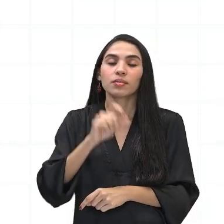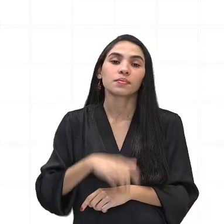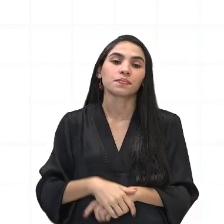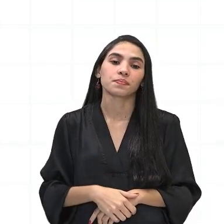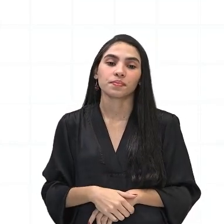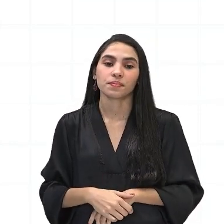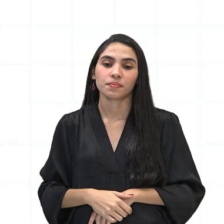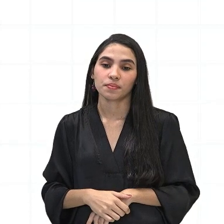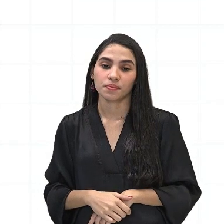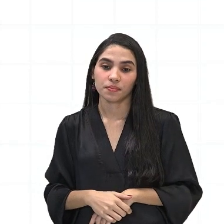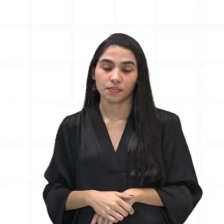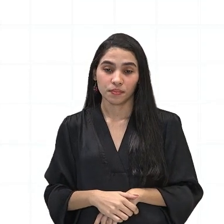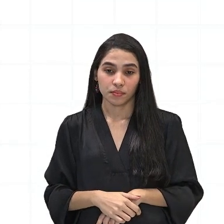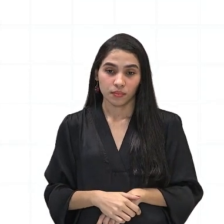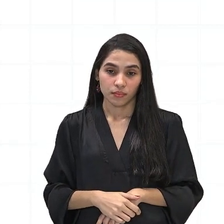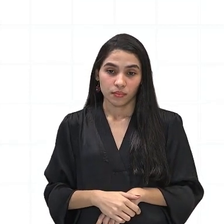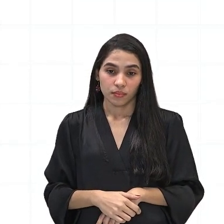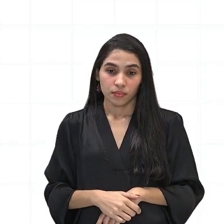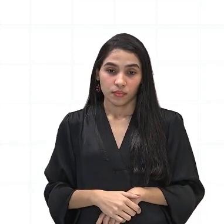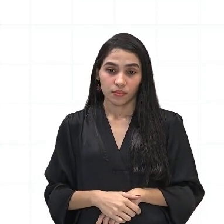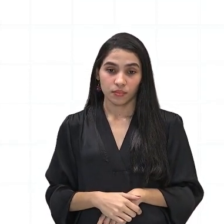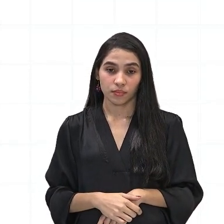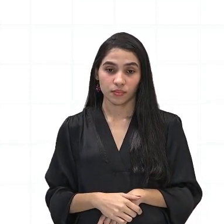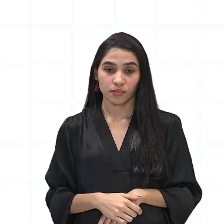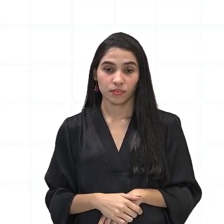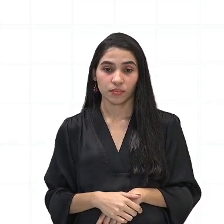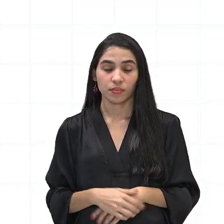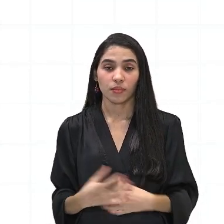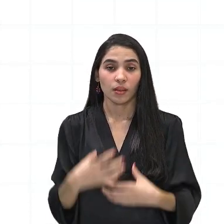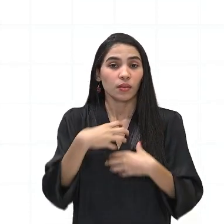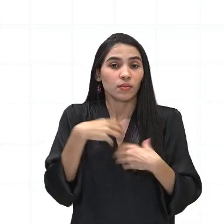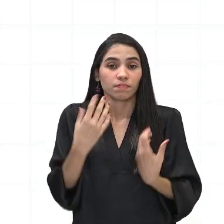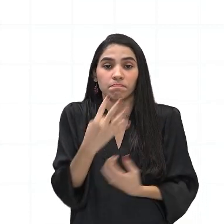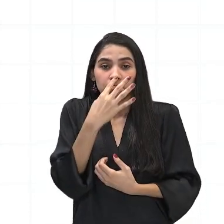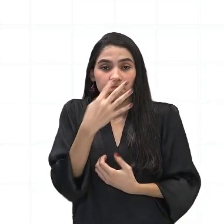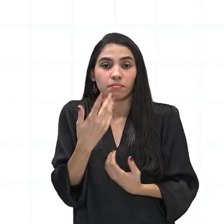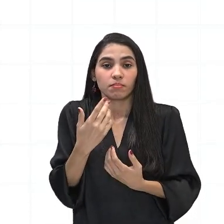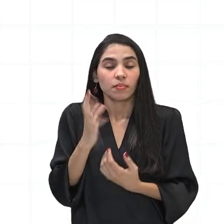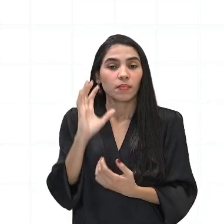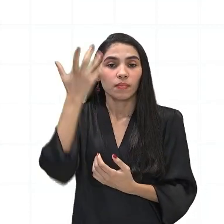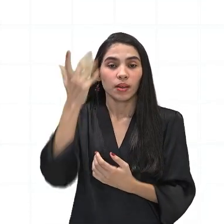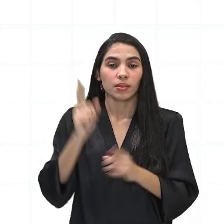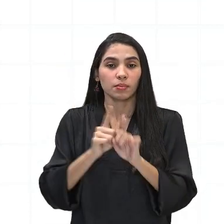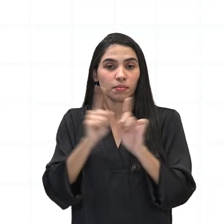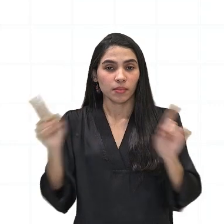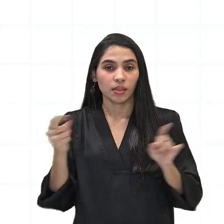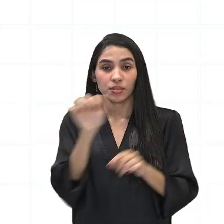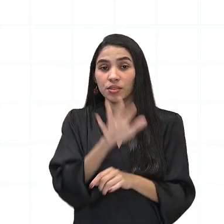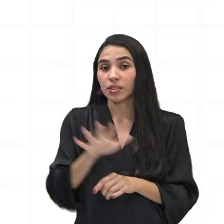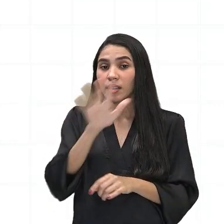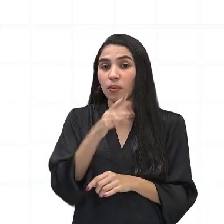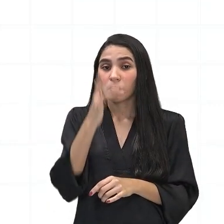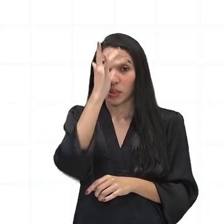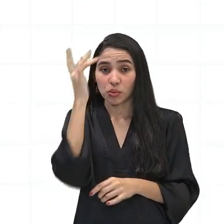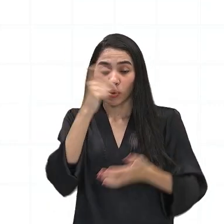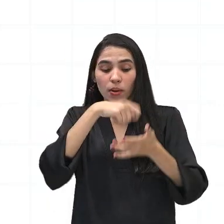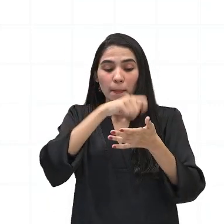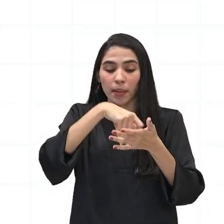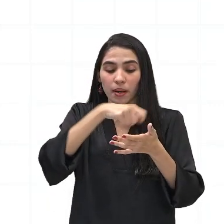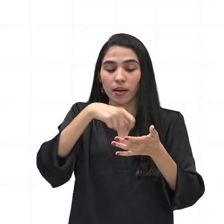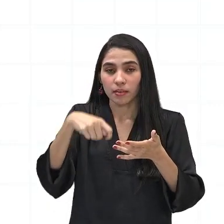de repente não se deparou com uma flor, como essa que está aqui à minha frente, essa flor tão bonita, tão